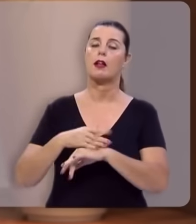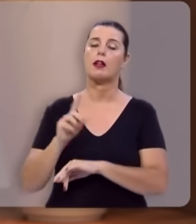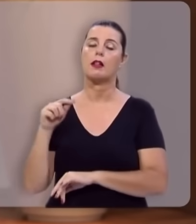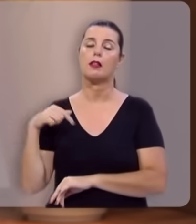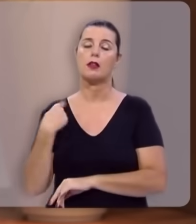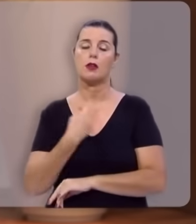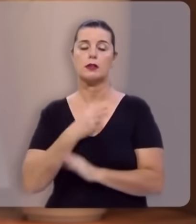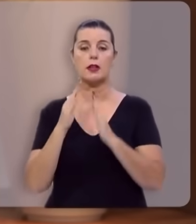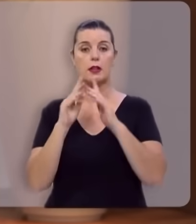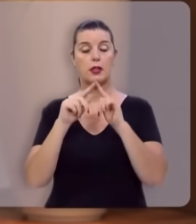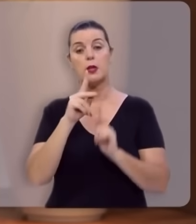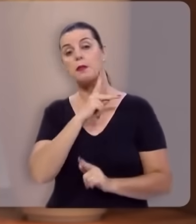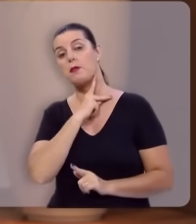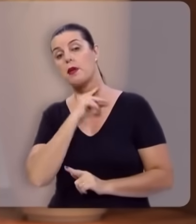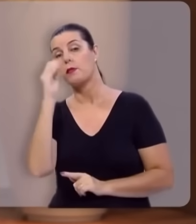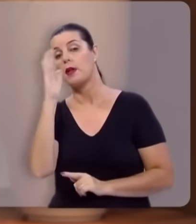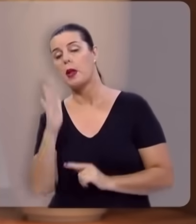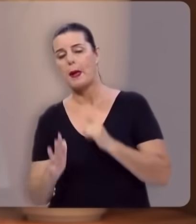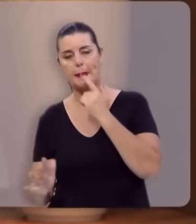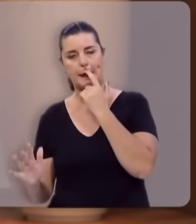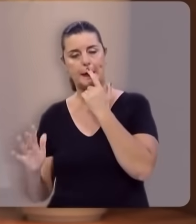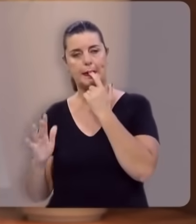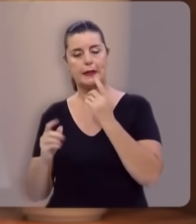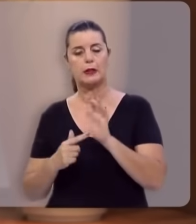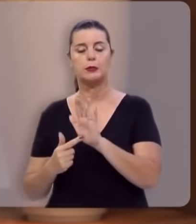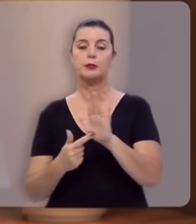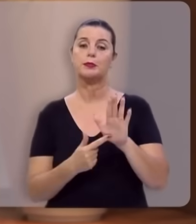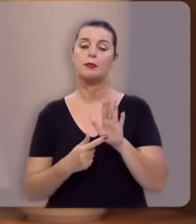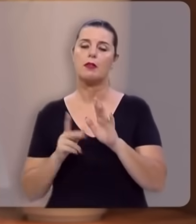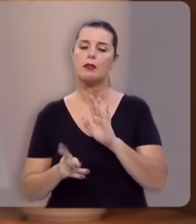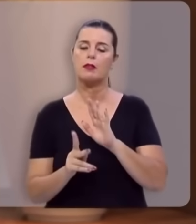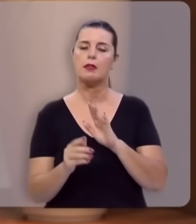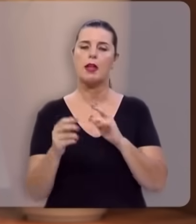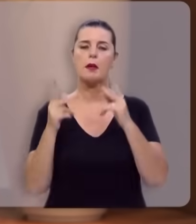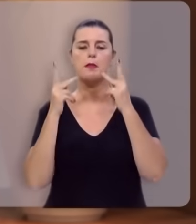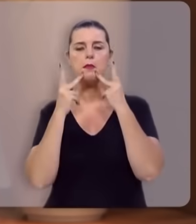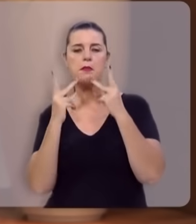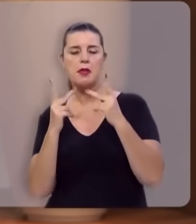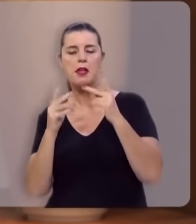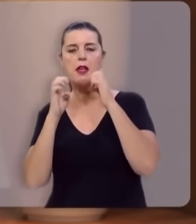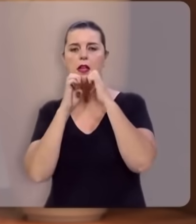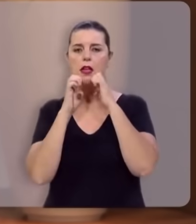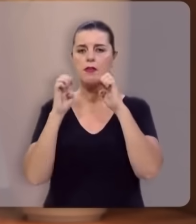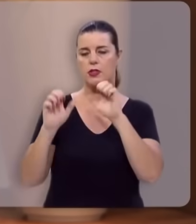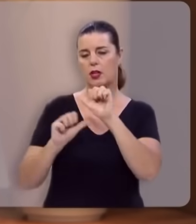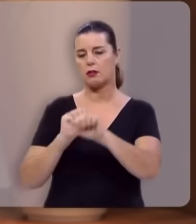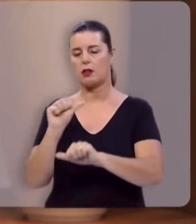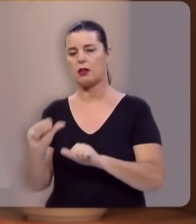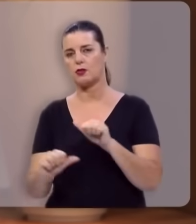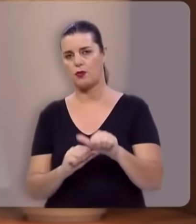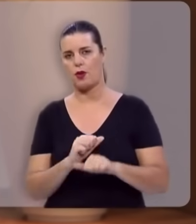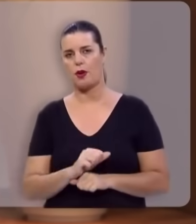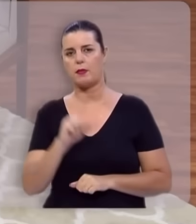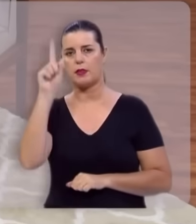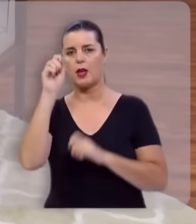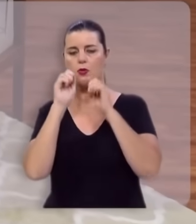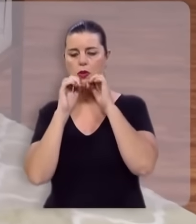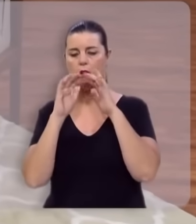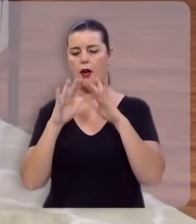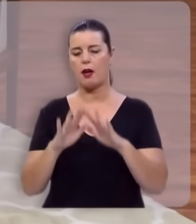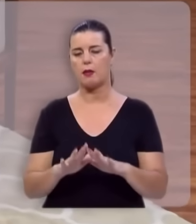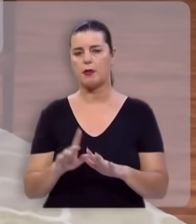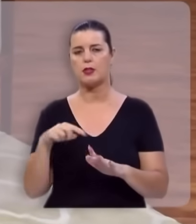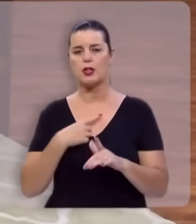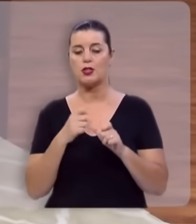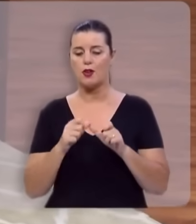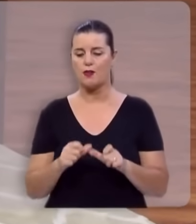Igreja Presbiteriana do Brasil, trazendo sempre essa mensagem de um evangelho que transforma. Que